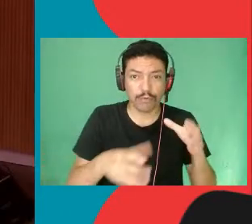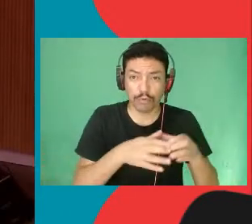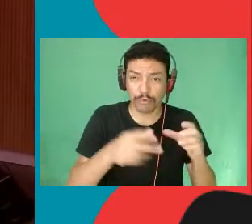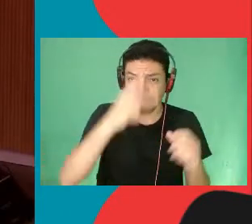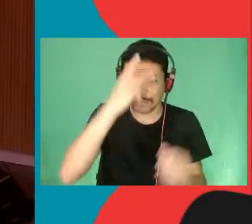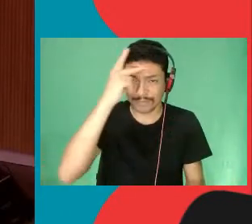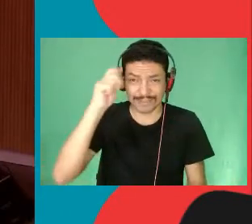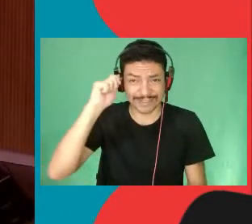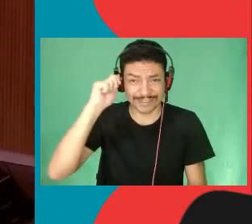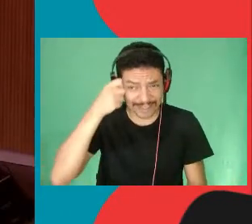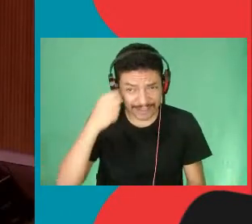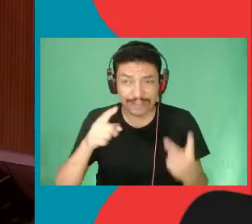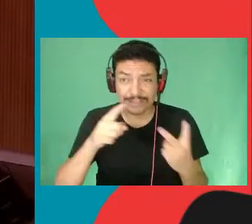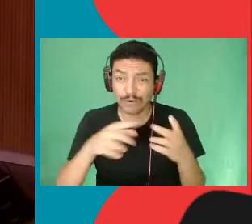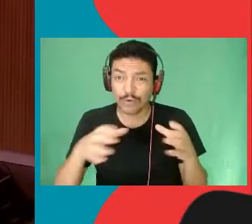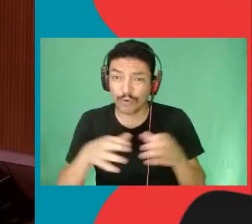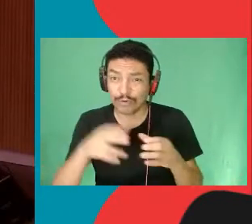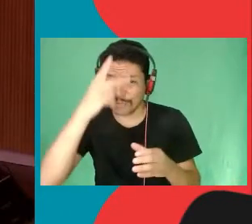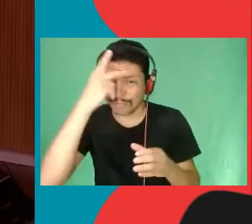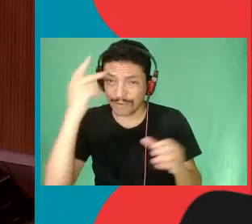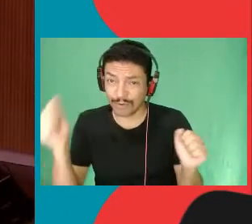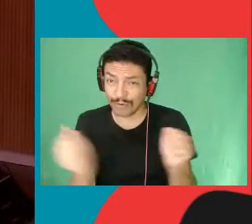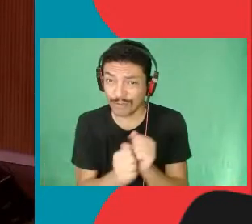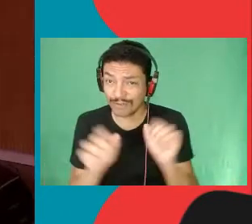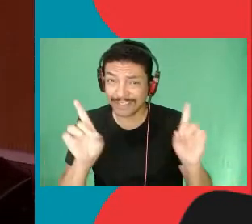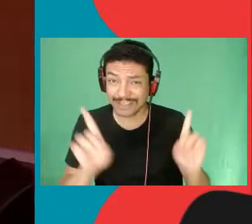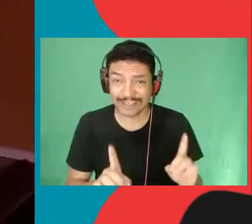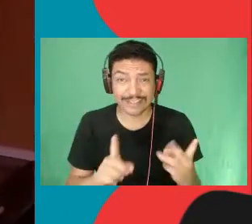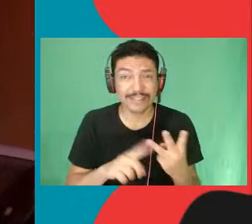o grupo de pessoas com deficiência, mulheres e